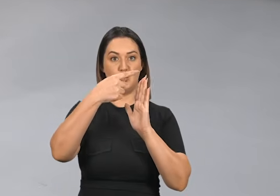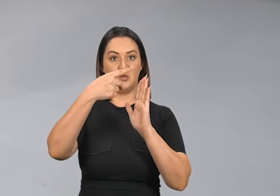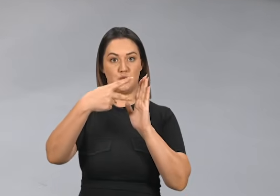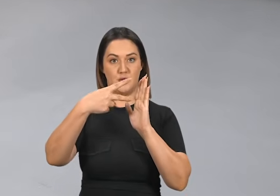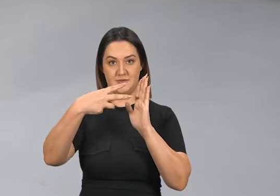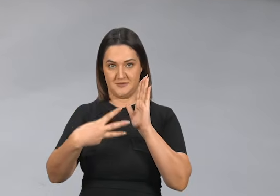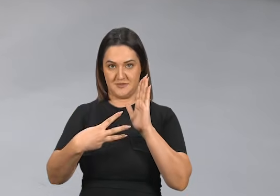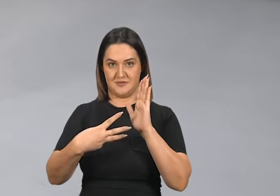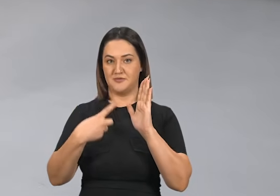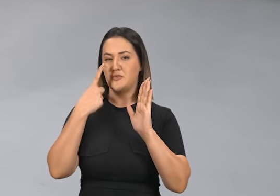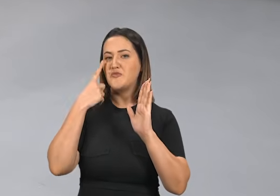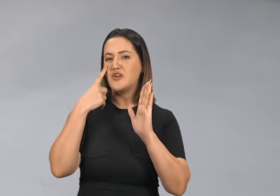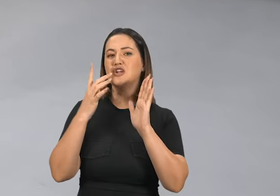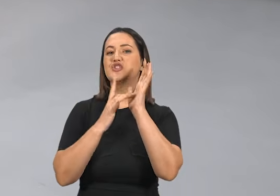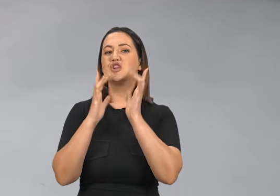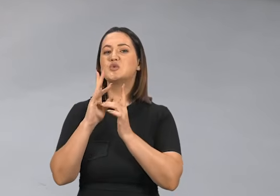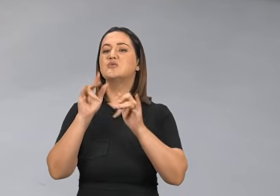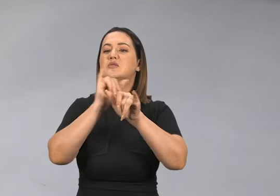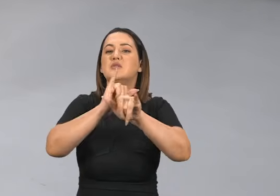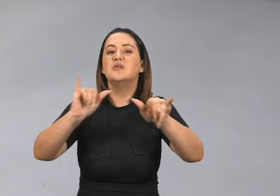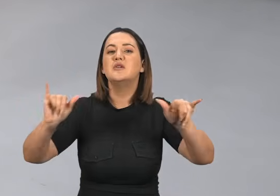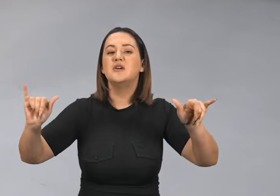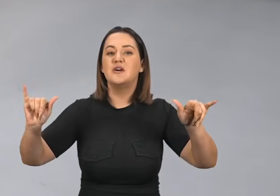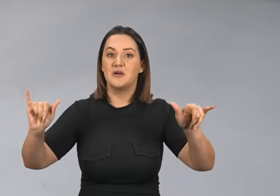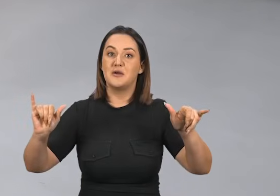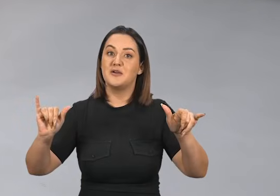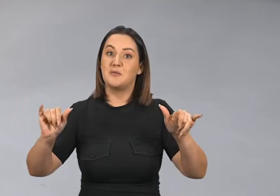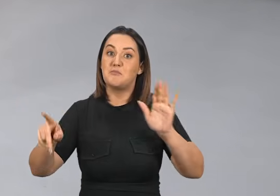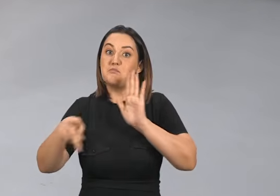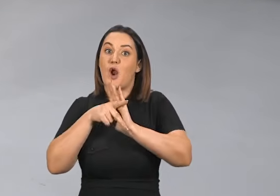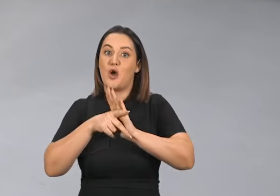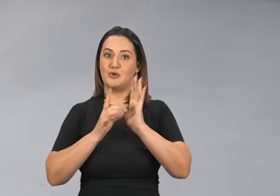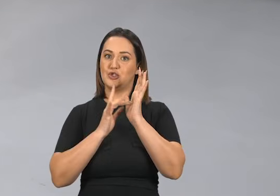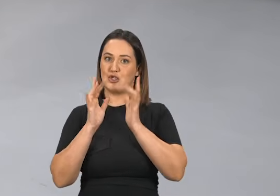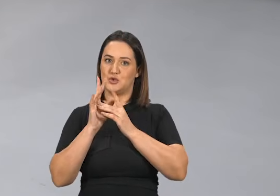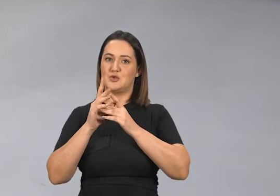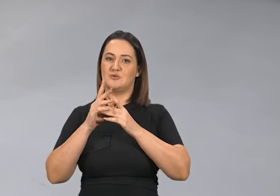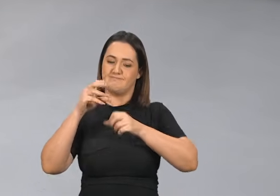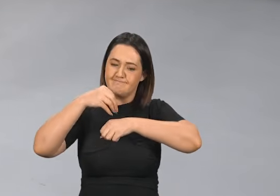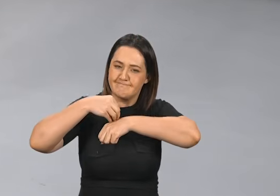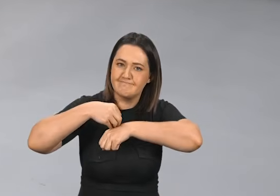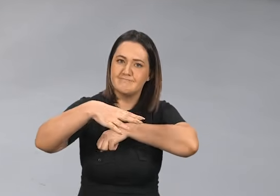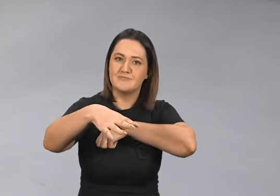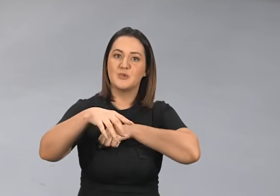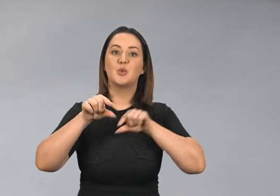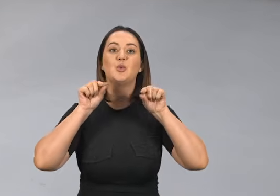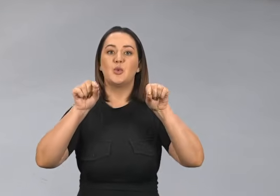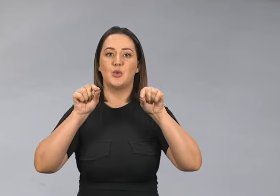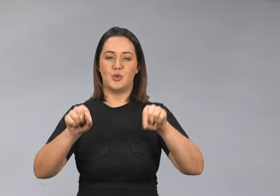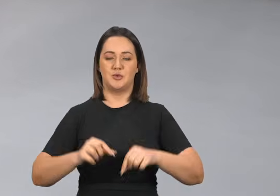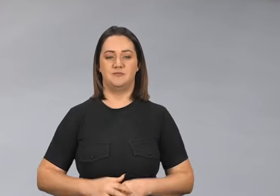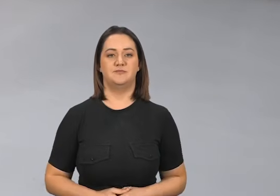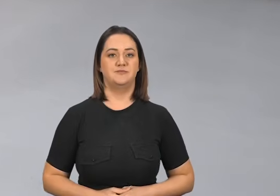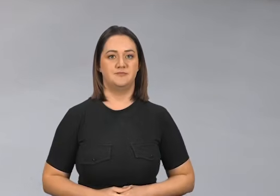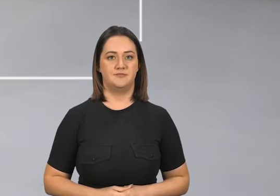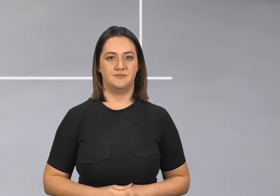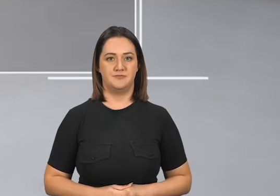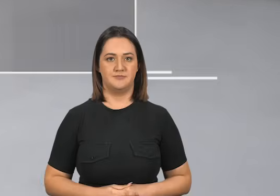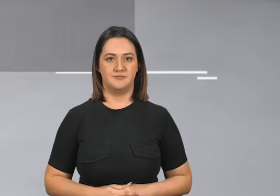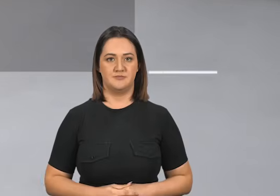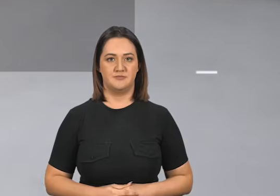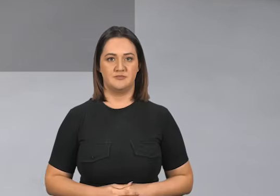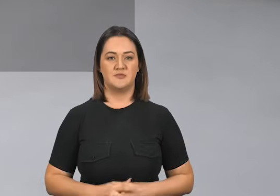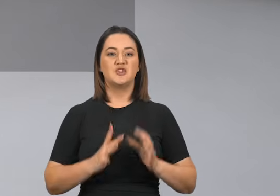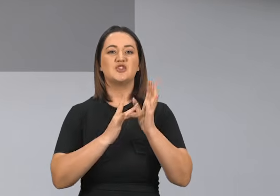3. Olha só o que Jesus mesmo falou. Palavras textuais dele. Diz assim,